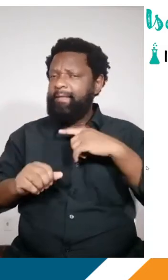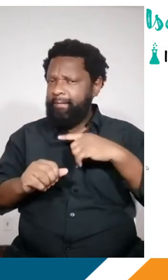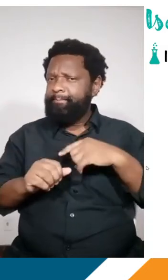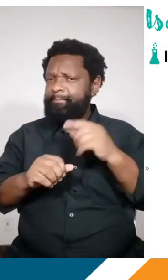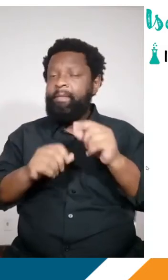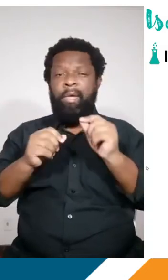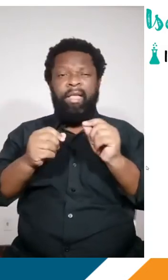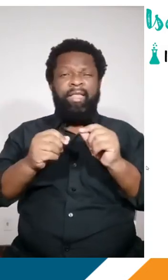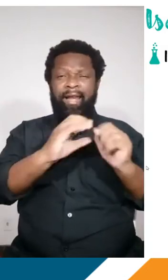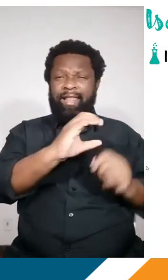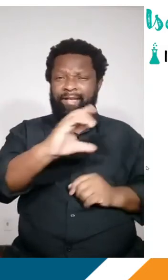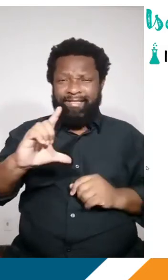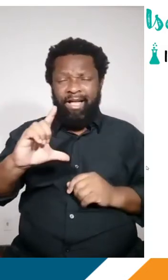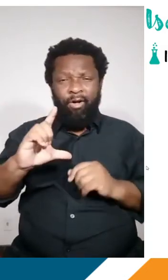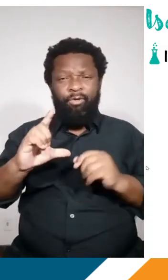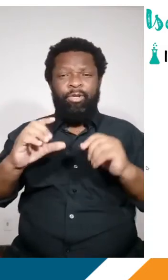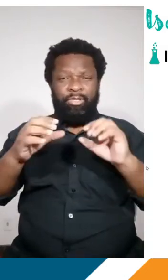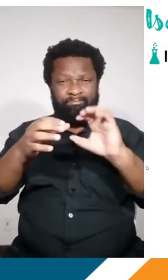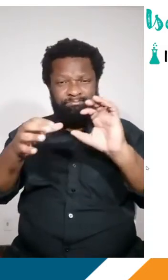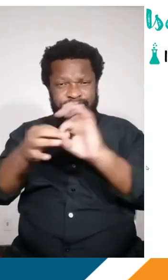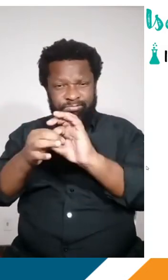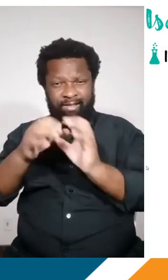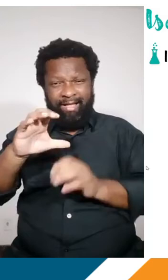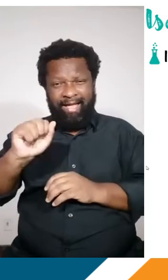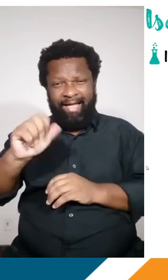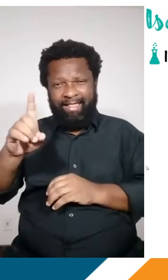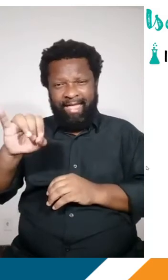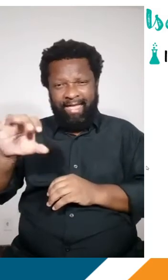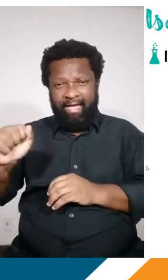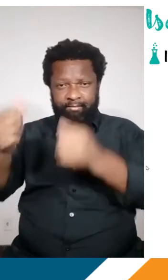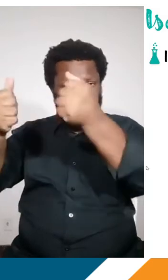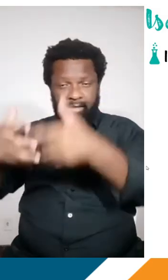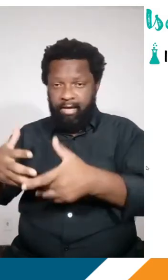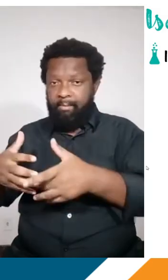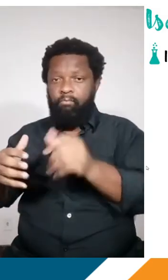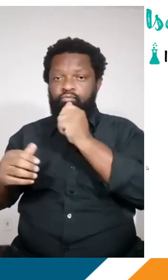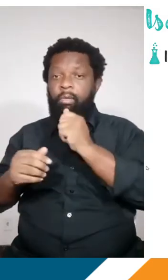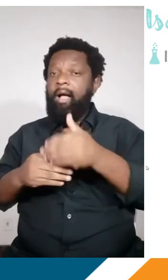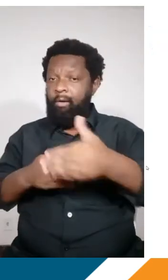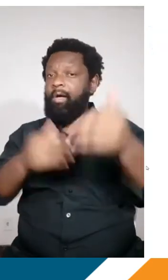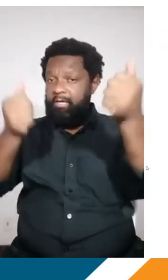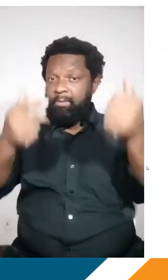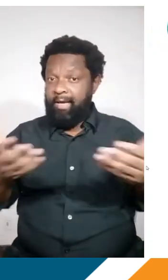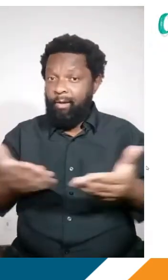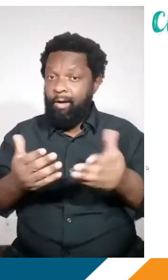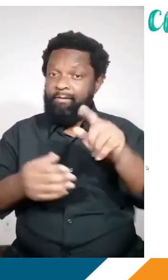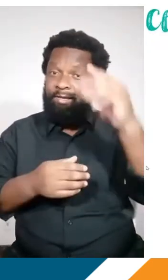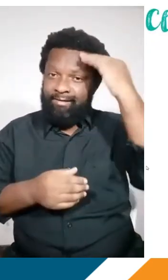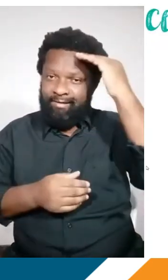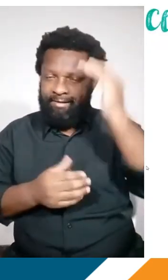não discutiu sobre classificação de cadeia, por isso eu vou parar um pouquinho aqui de falar de isomeria para a gente discutir sobre